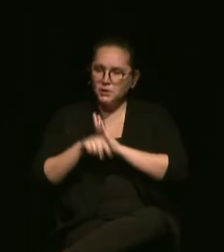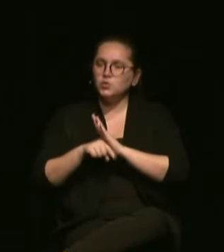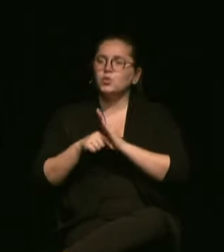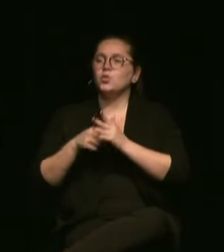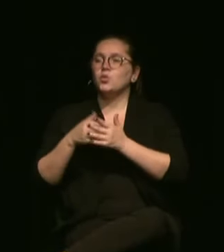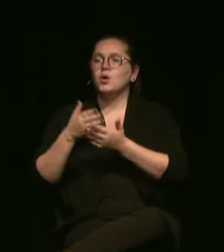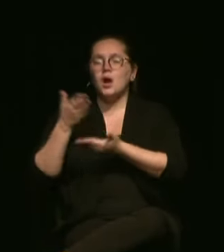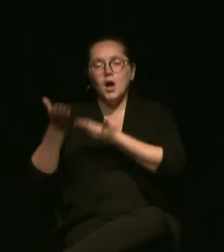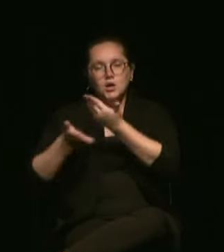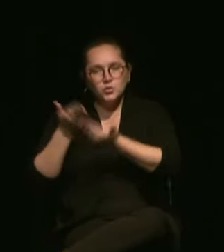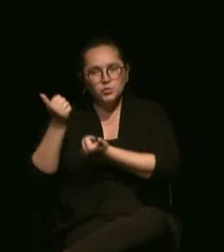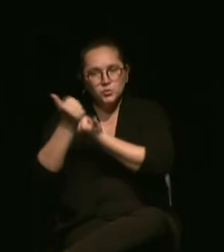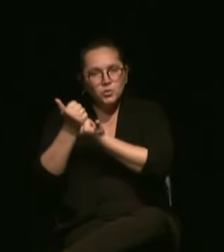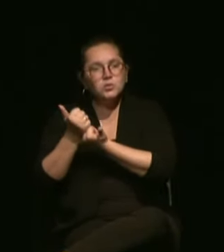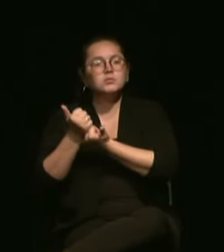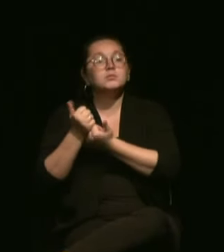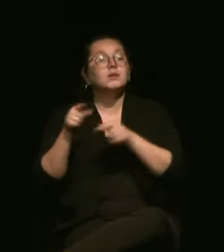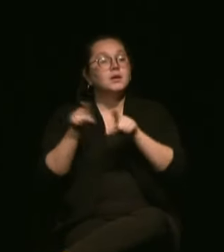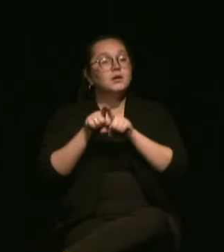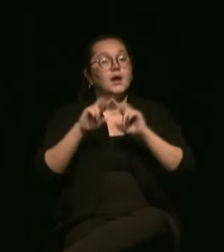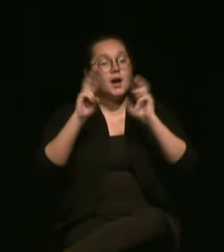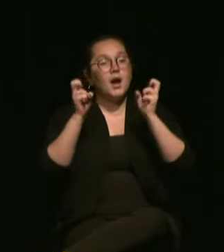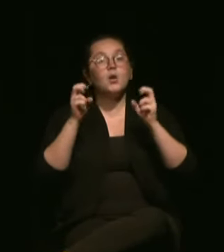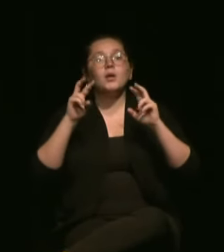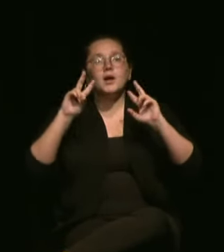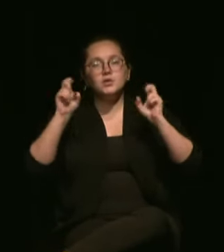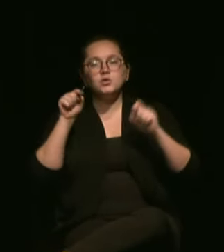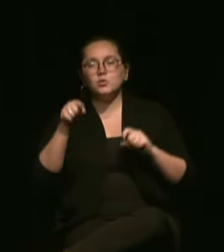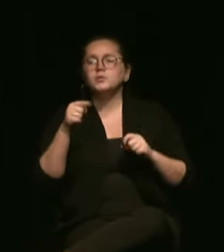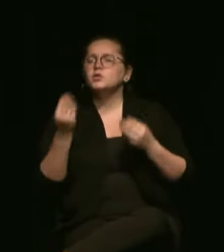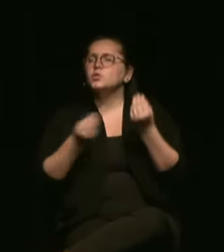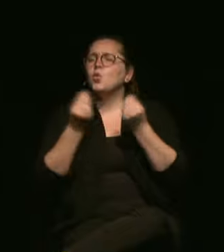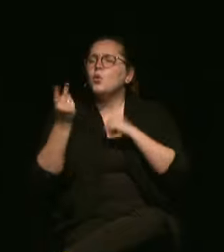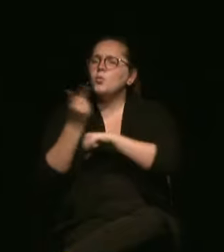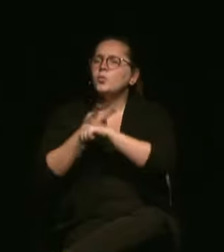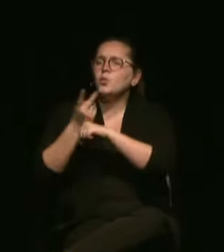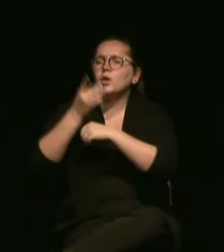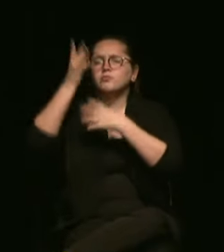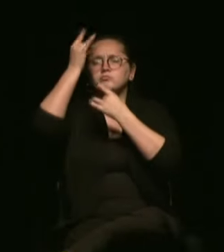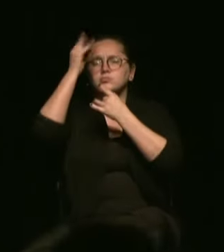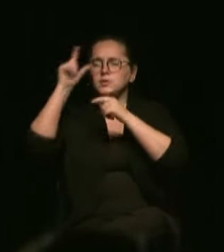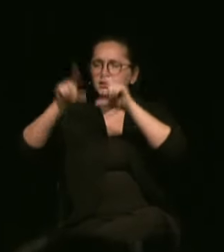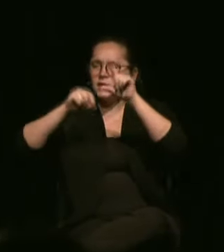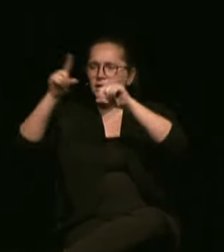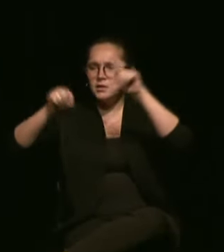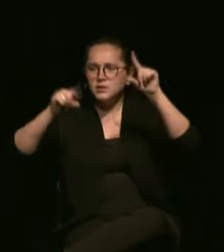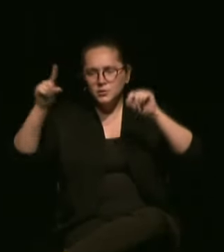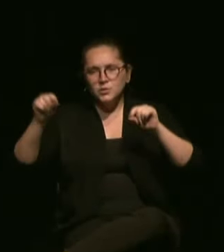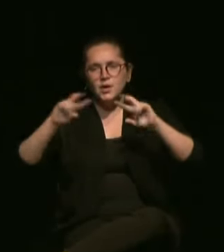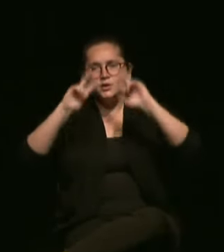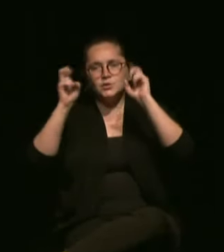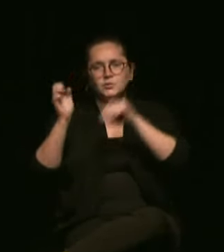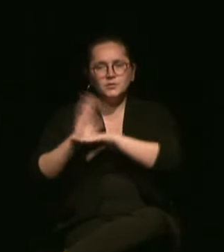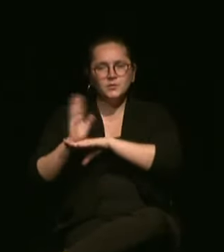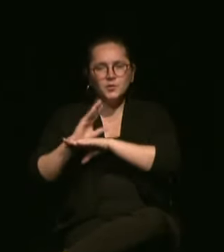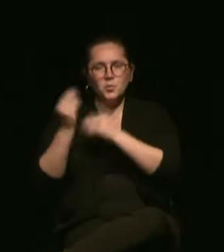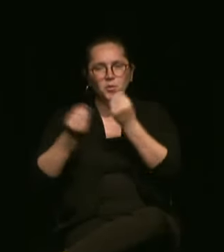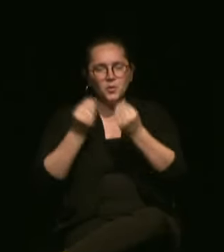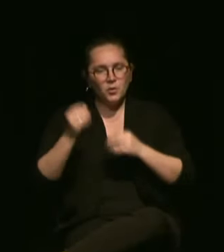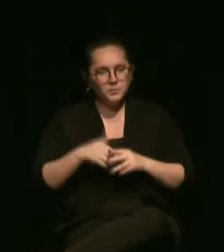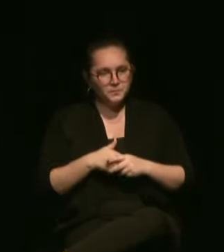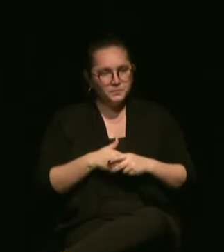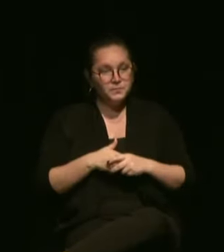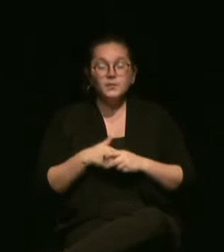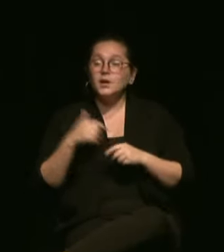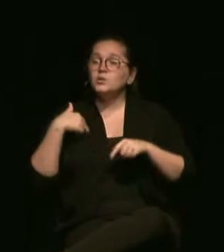de direção, e a aula é justamente sobre a busca de personagens, como era a procura e a seleção de personagens para os filmes do Coutinho. Eu vou